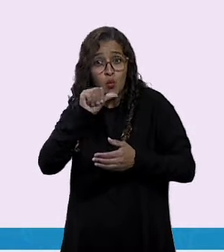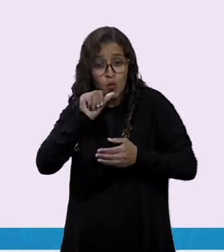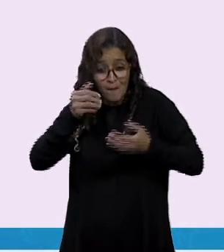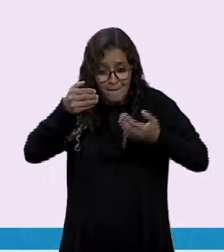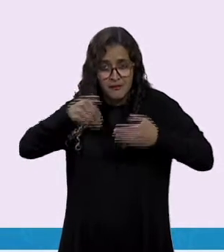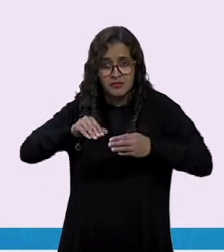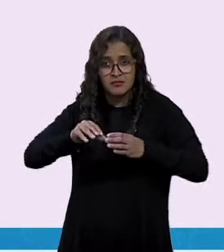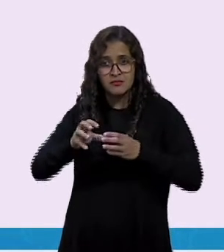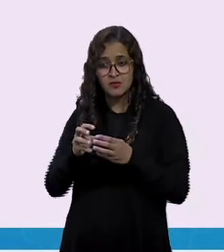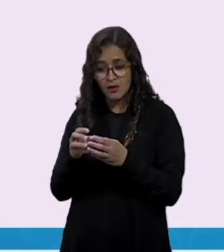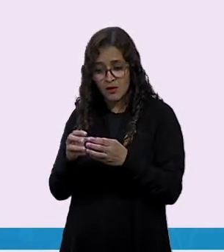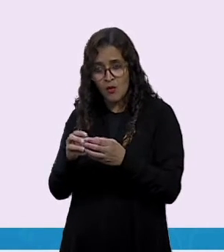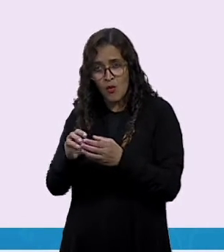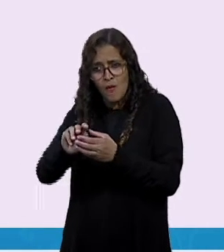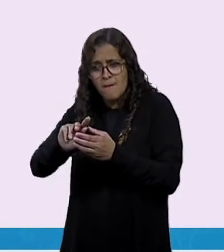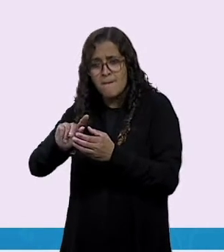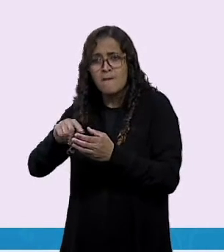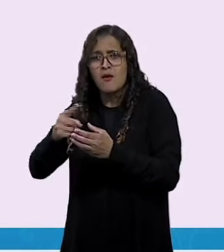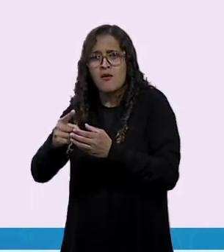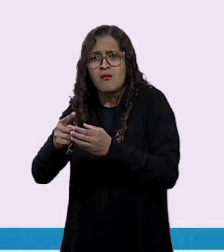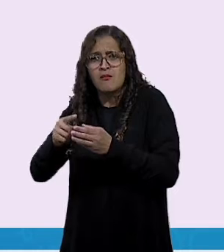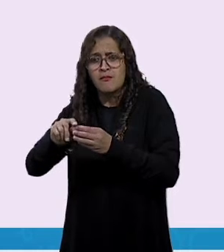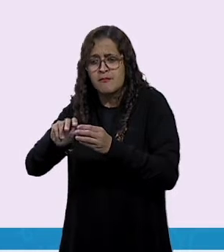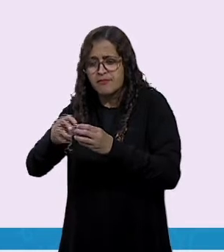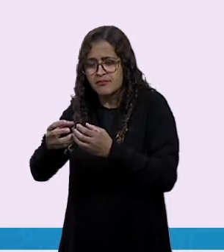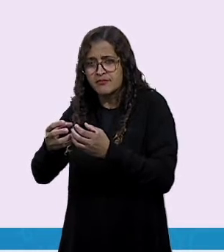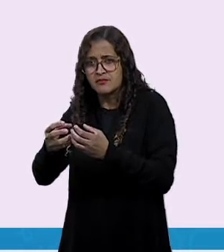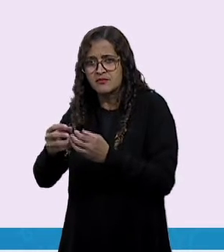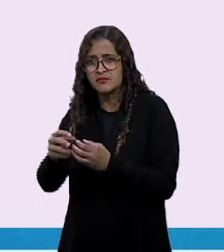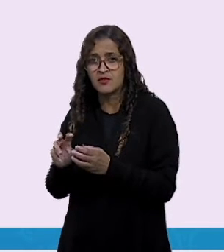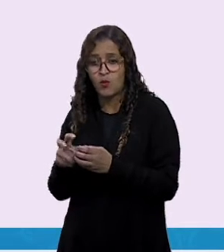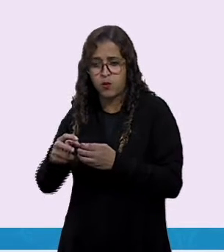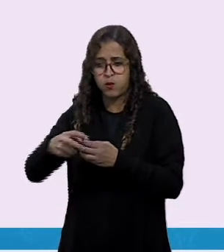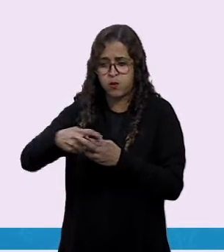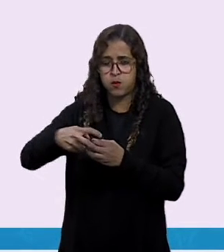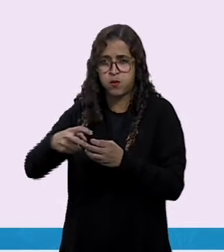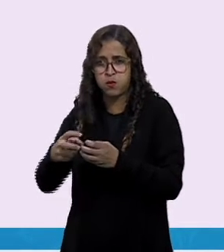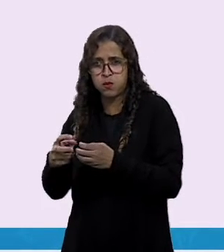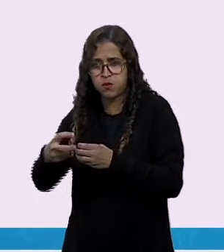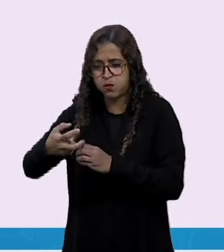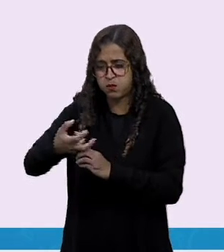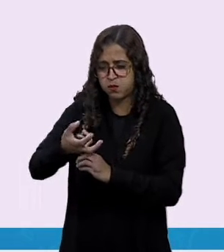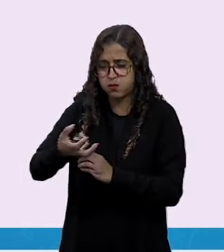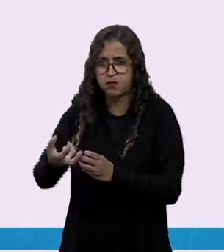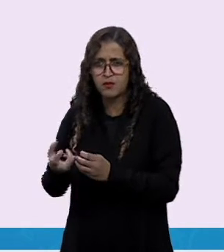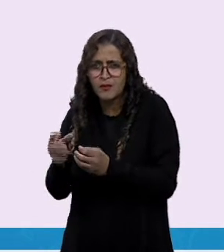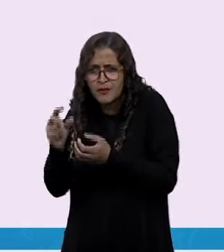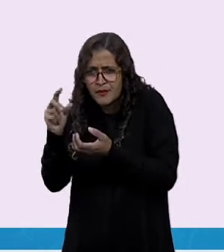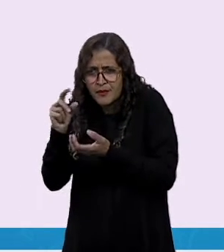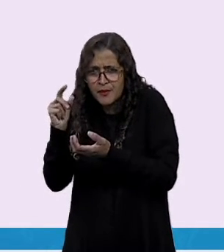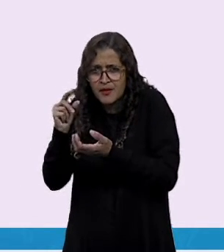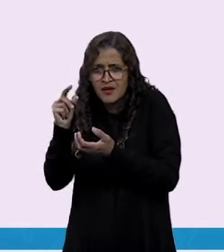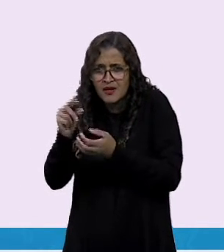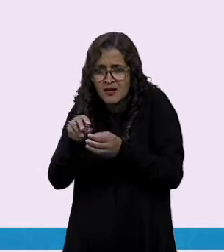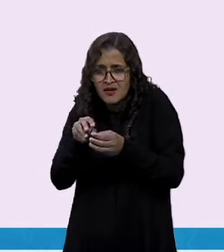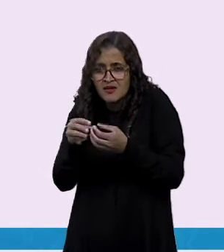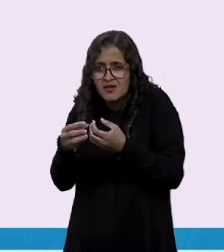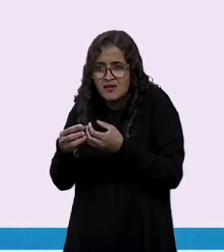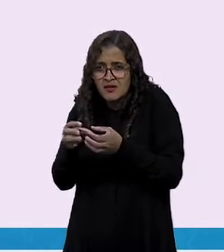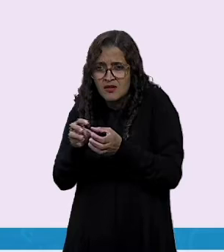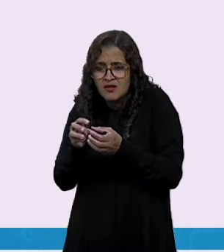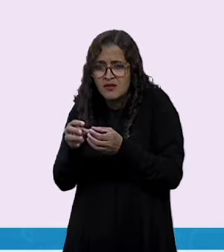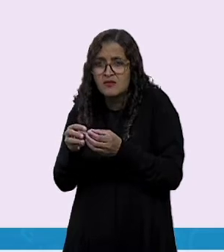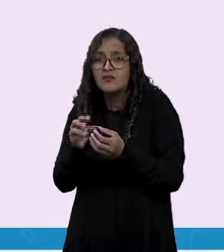dentro do ovo. E fica aqui, ó, esses embriões aqui, ó. Aí eles têm aqui, que a gente vê bem pequenininho, o saco